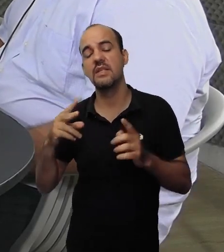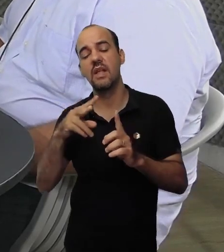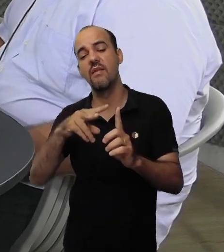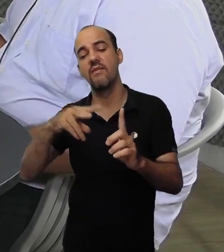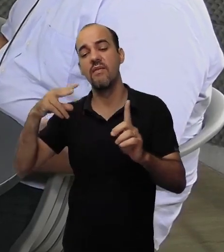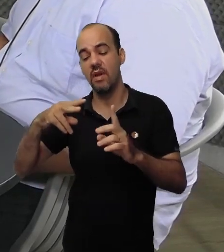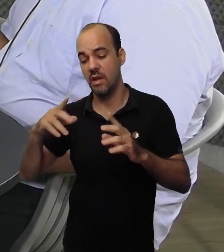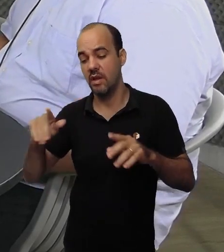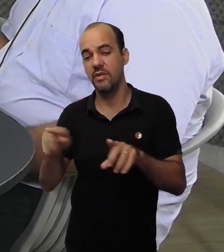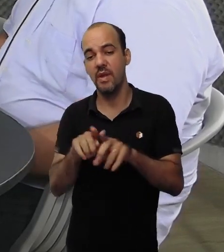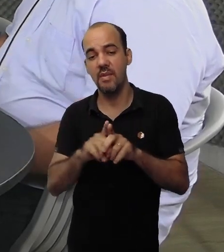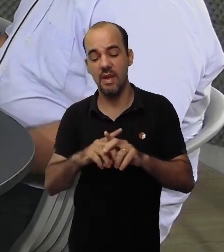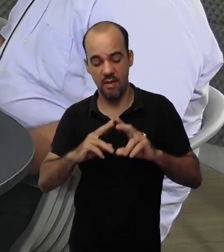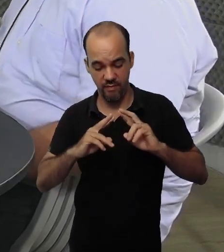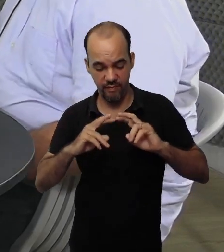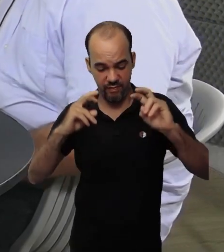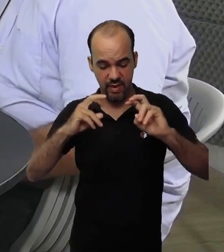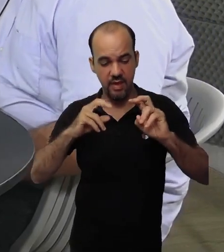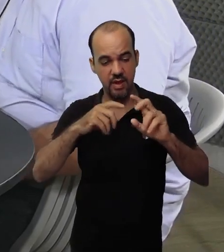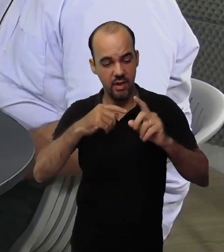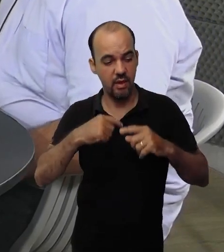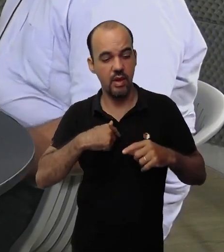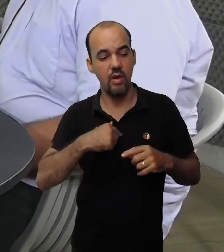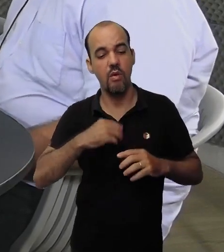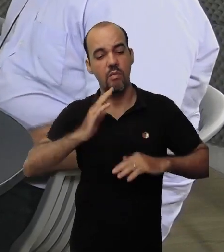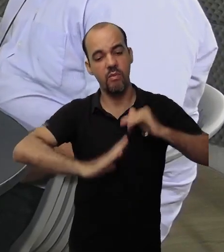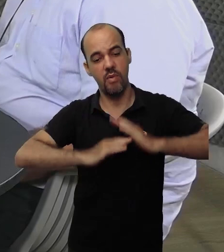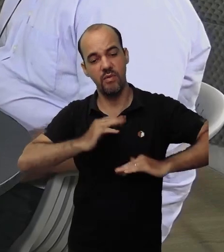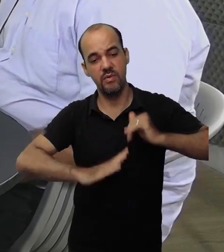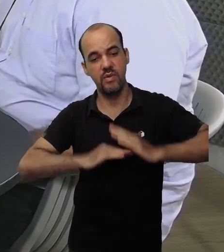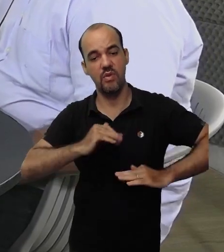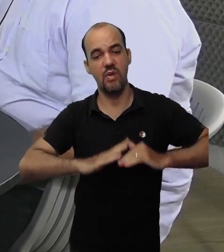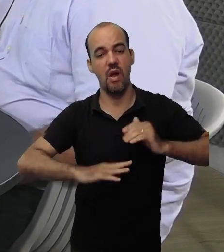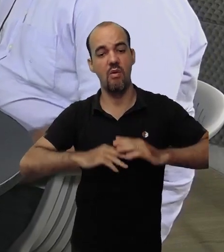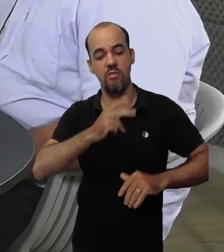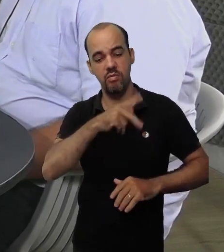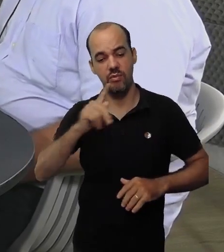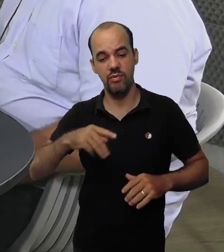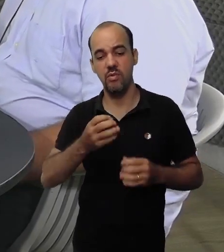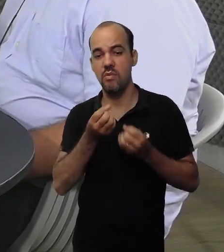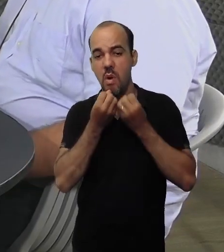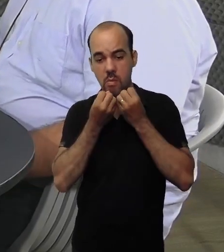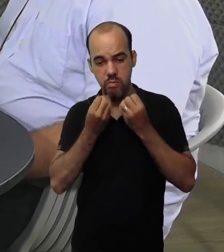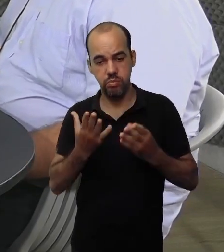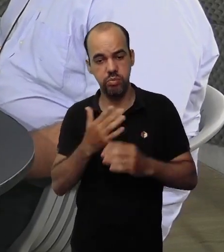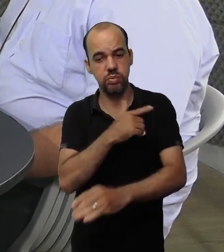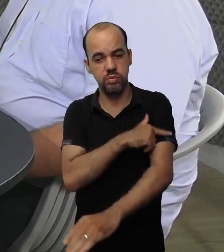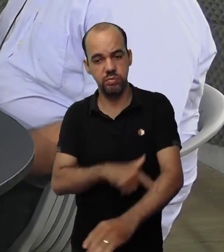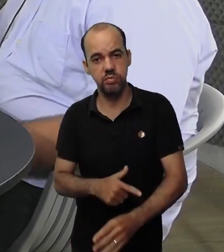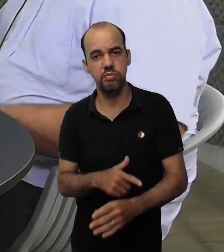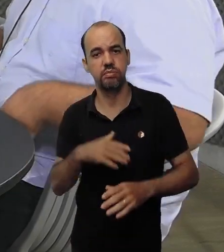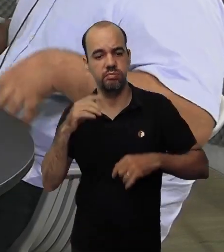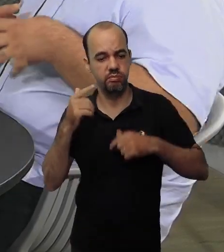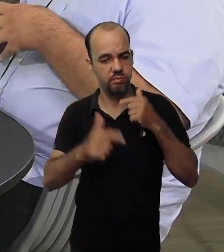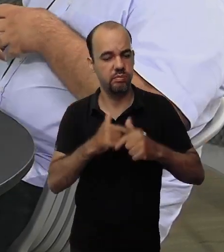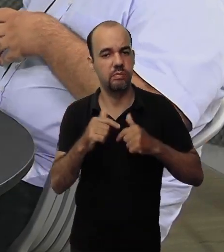inseridos dentro da GRE como bons professores que são. A gente vê que